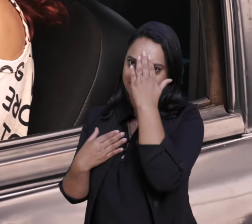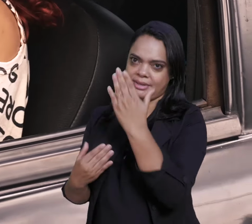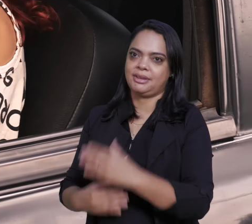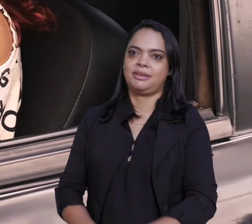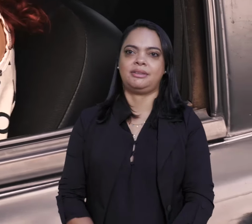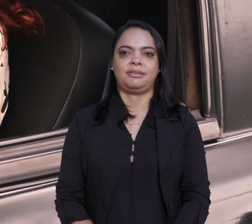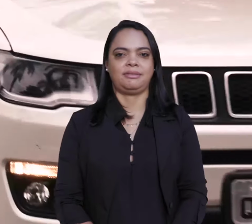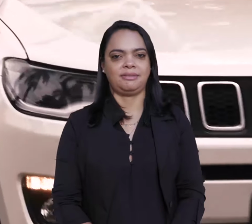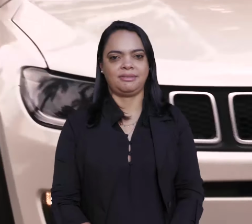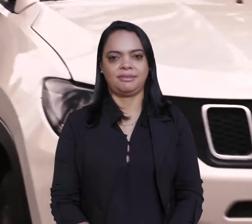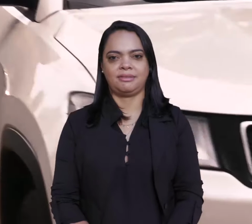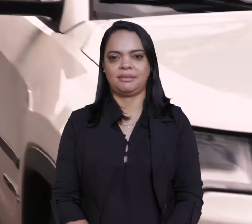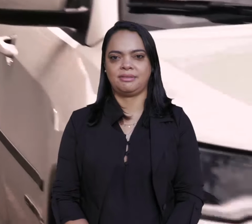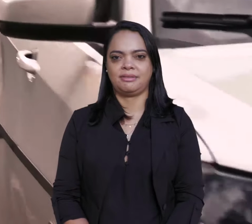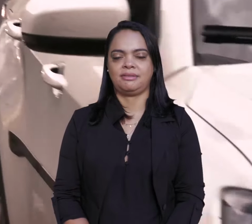Obrigada.